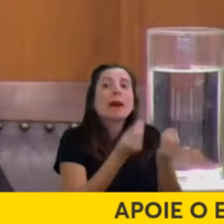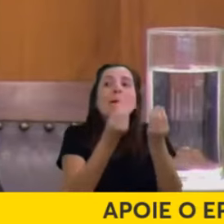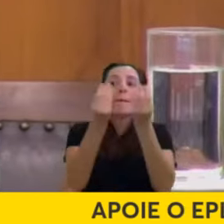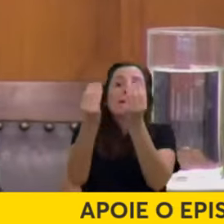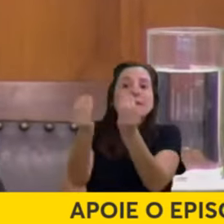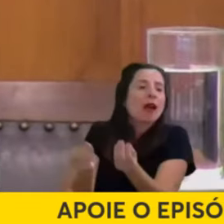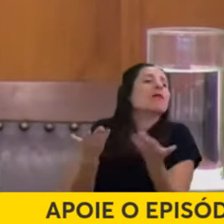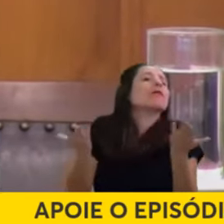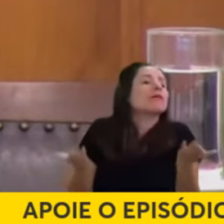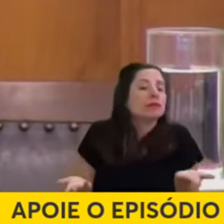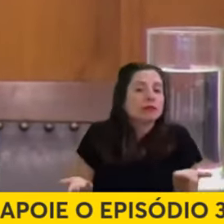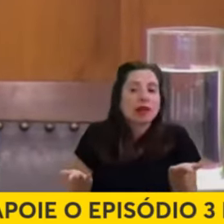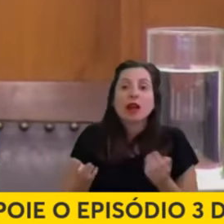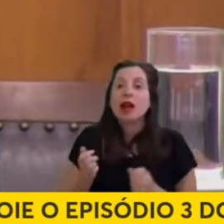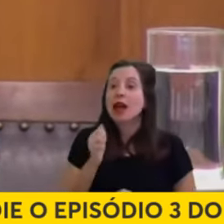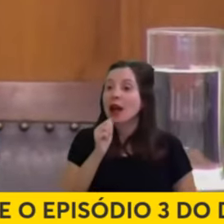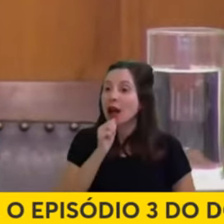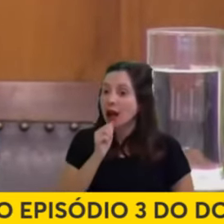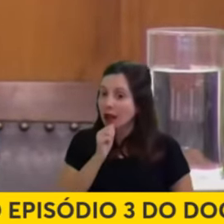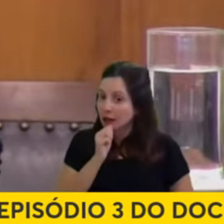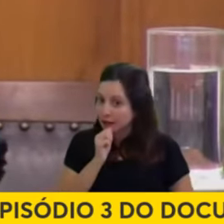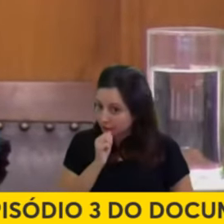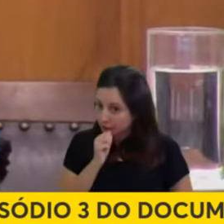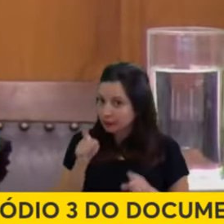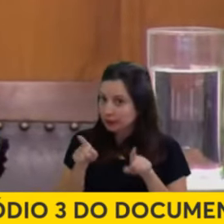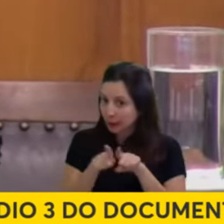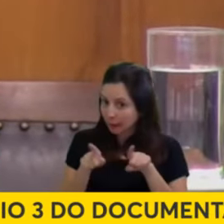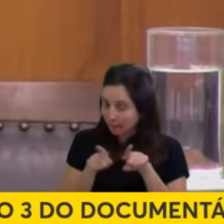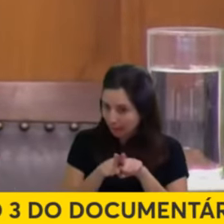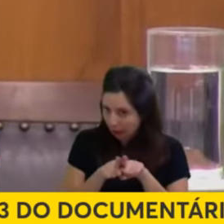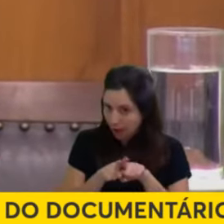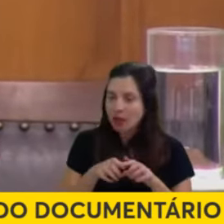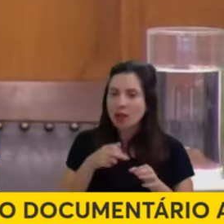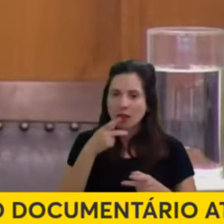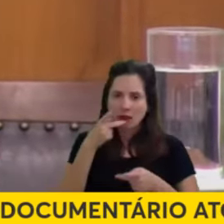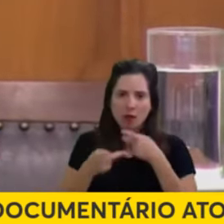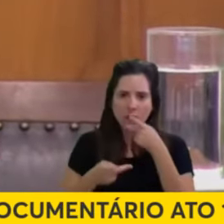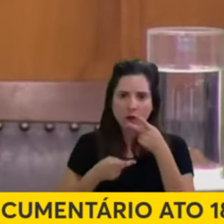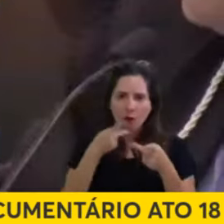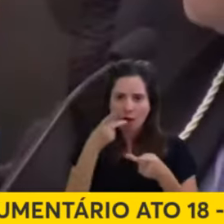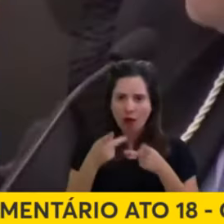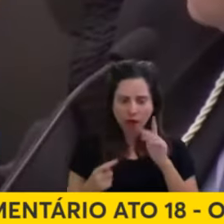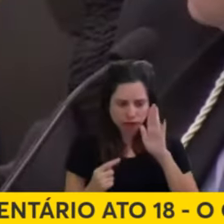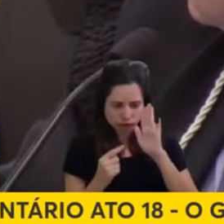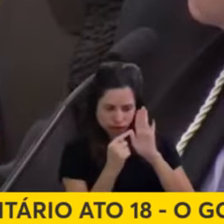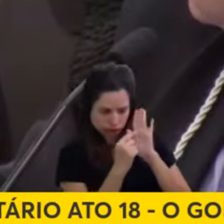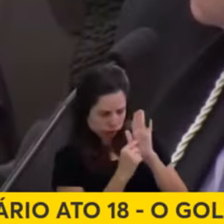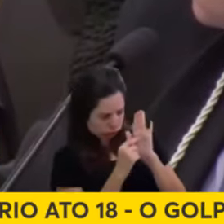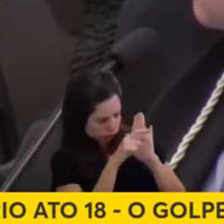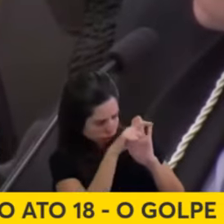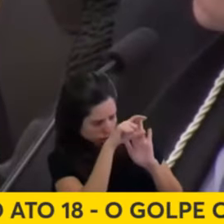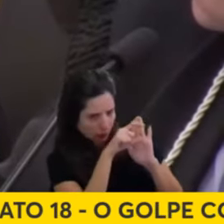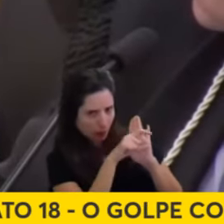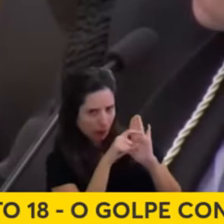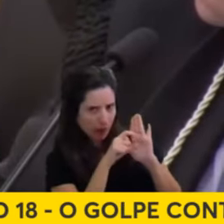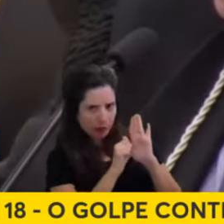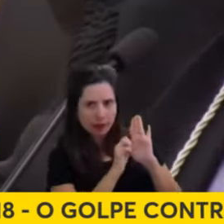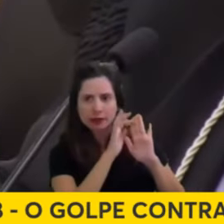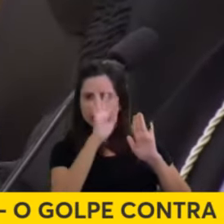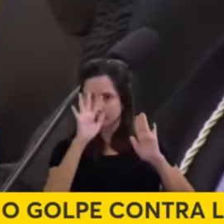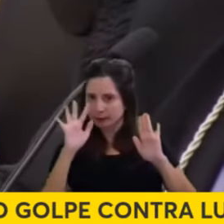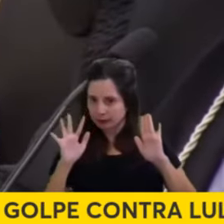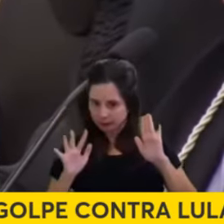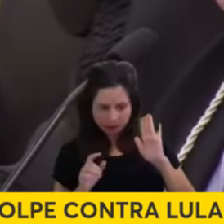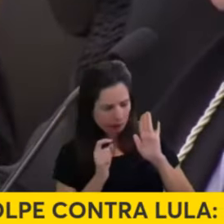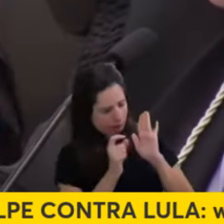Ah ainda aquelas despesas e aqui eu já entro numa questão pontual ah de esclarecimento do parecer é